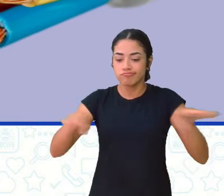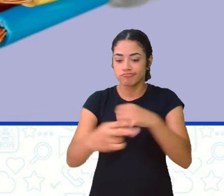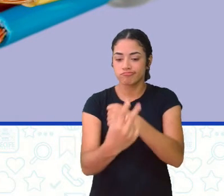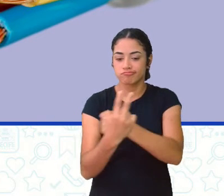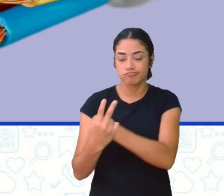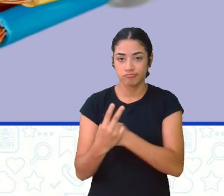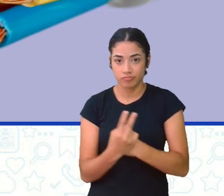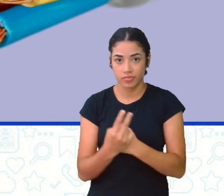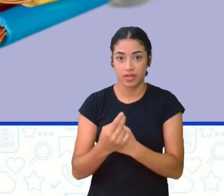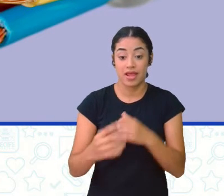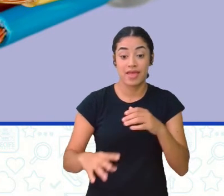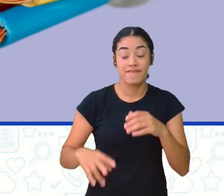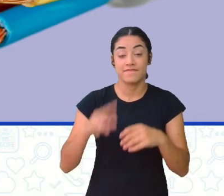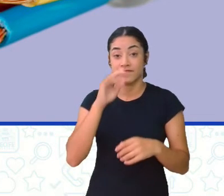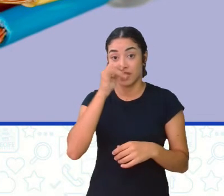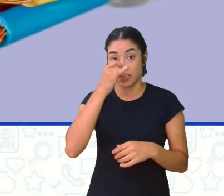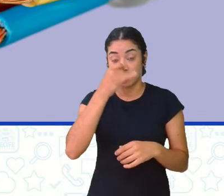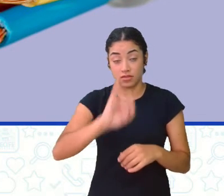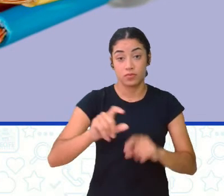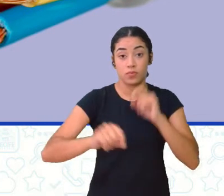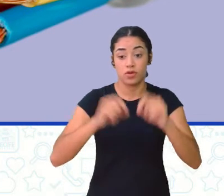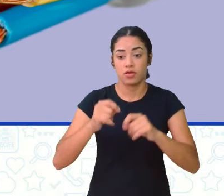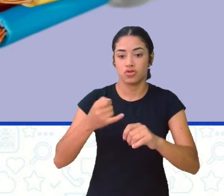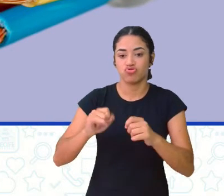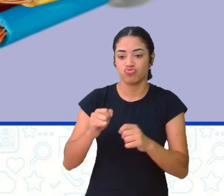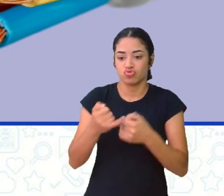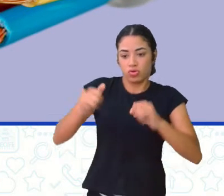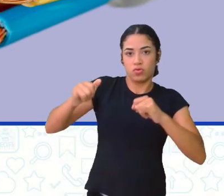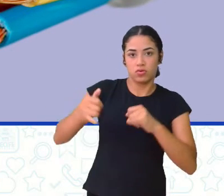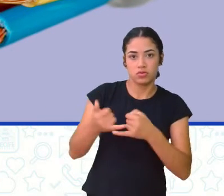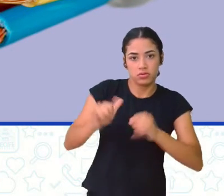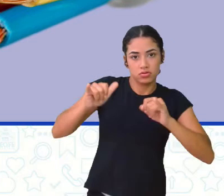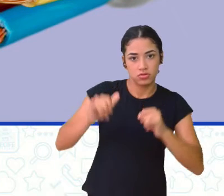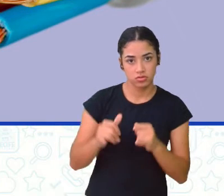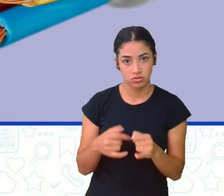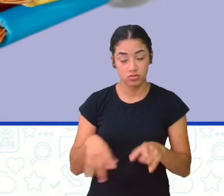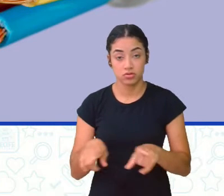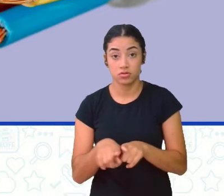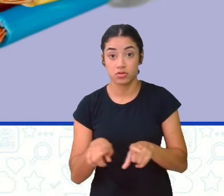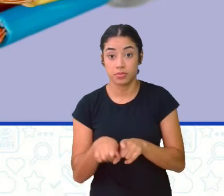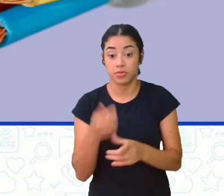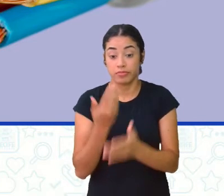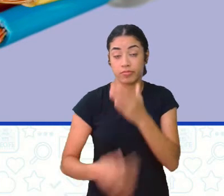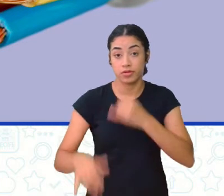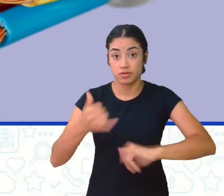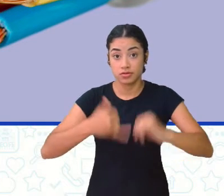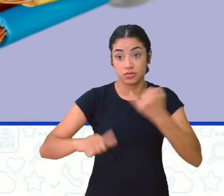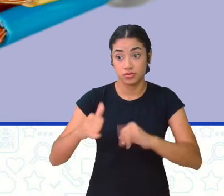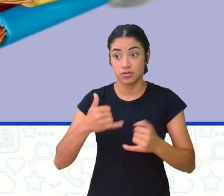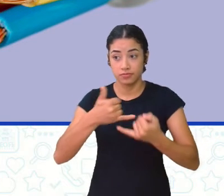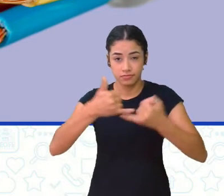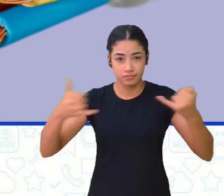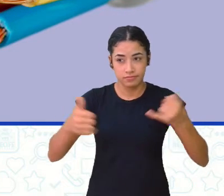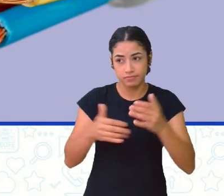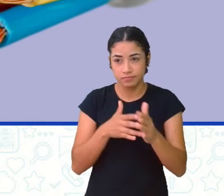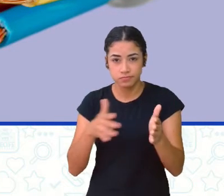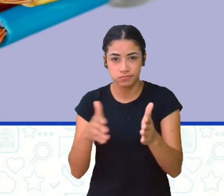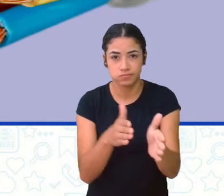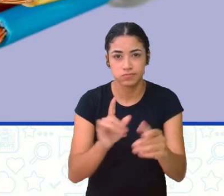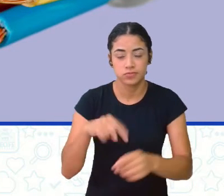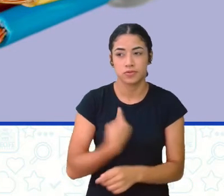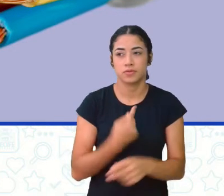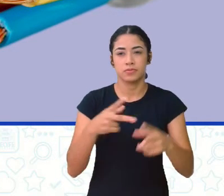evitando acidentes com choque elétrico ou diminuindo perdas de energia em fios. Então a gente percebe